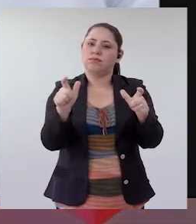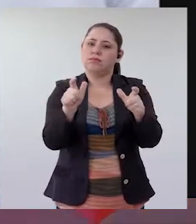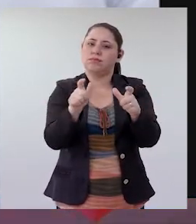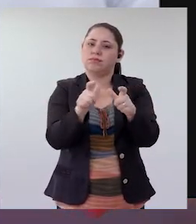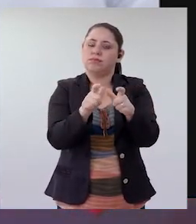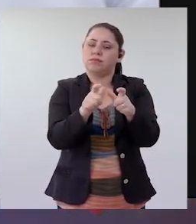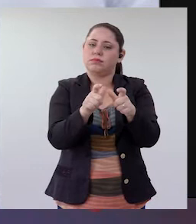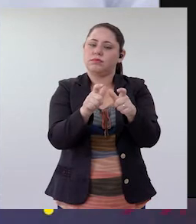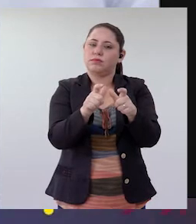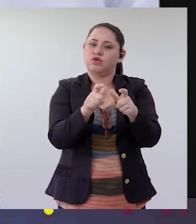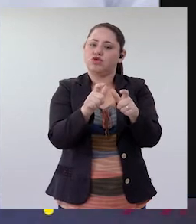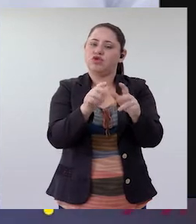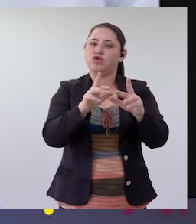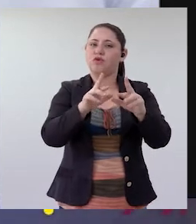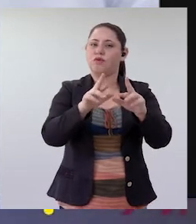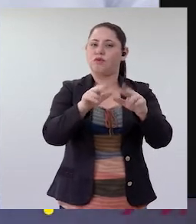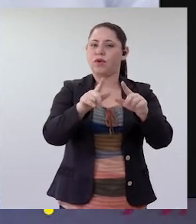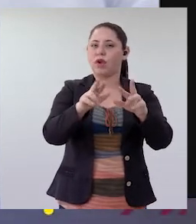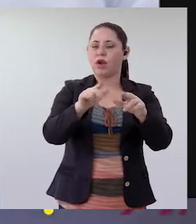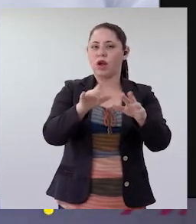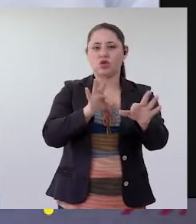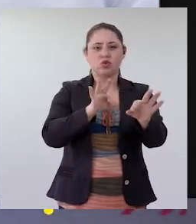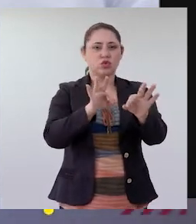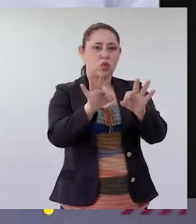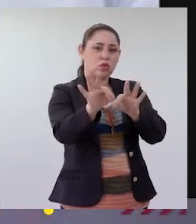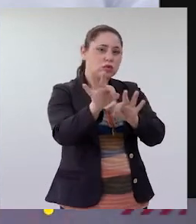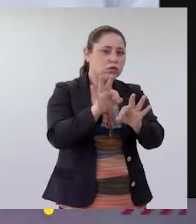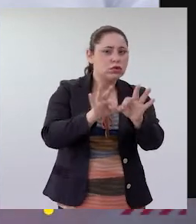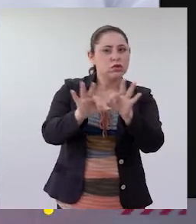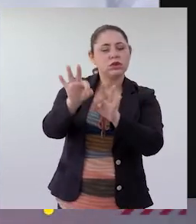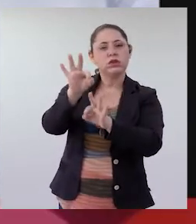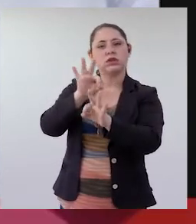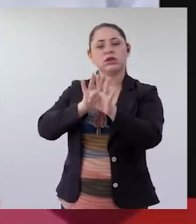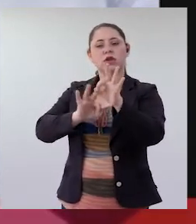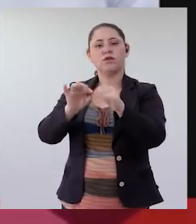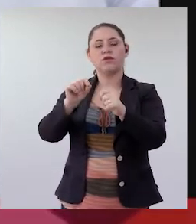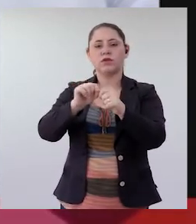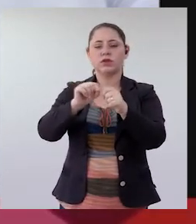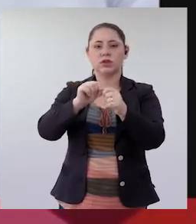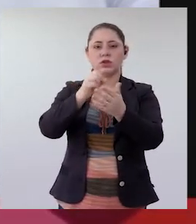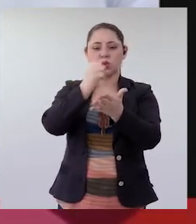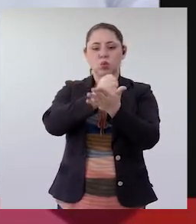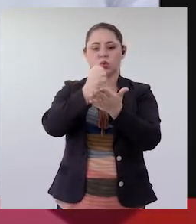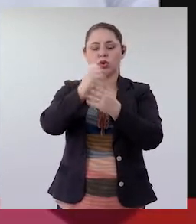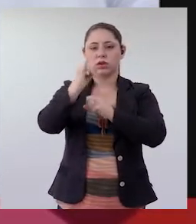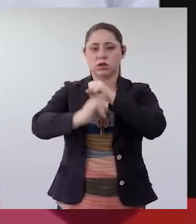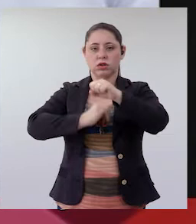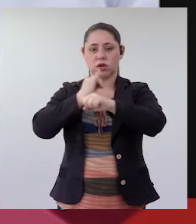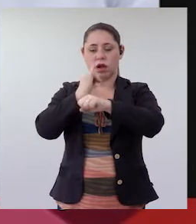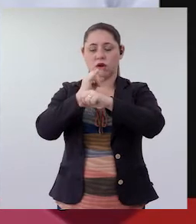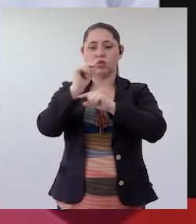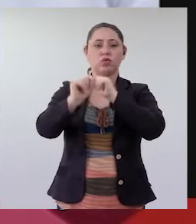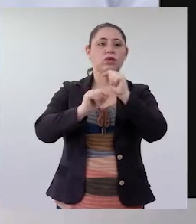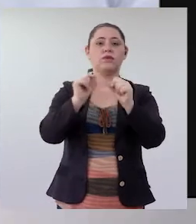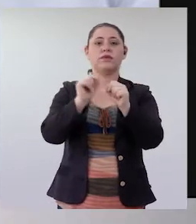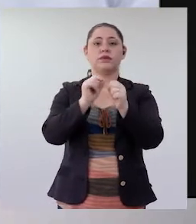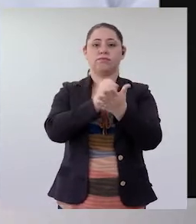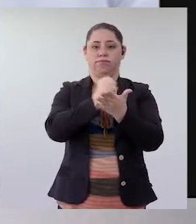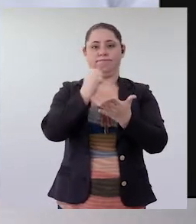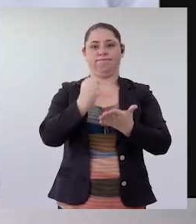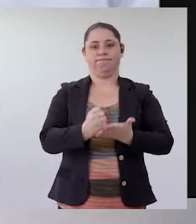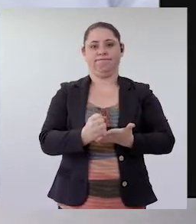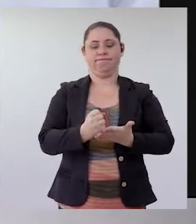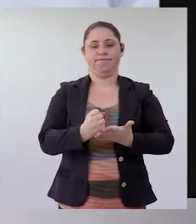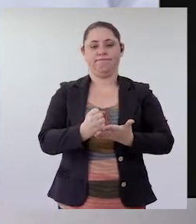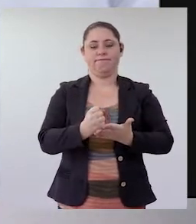mais flexibilizado, um pouco mais reduzido, fazendo agendamentos, né, das demandas,